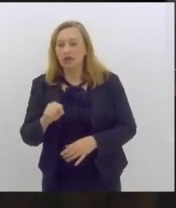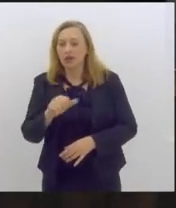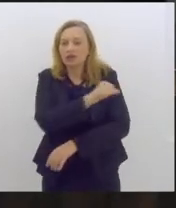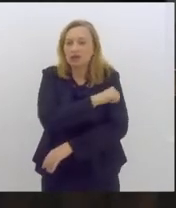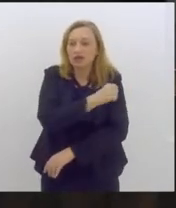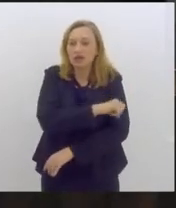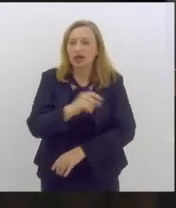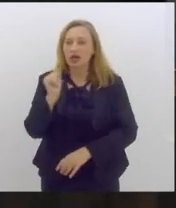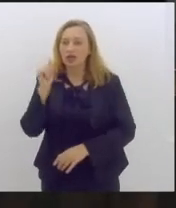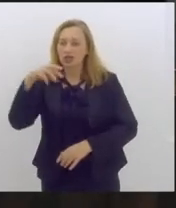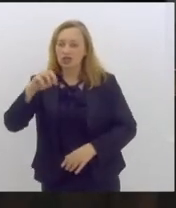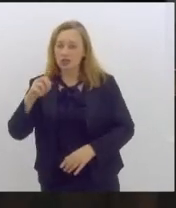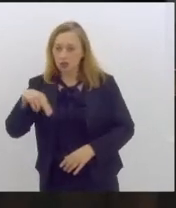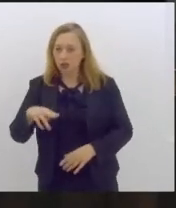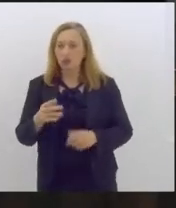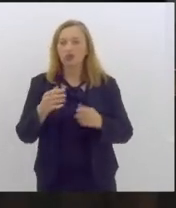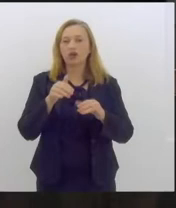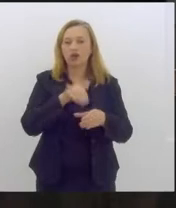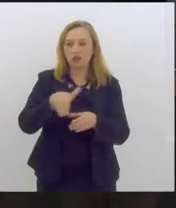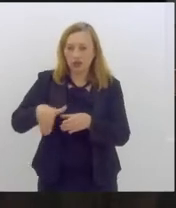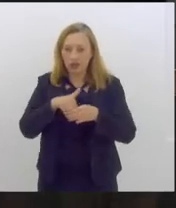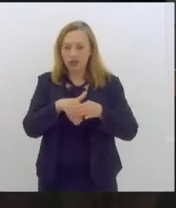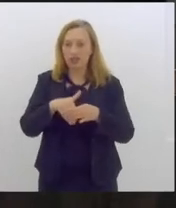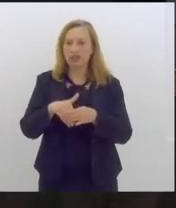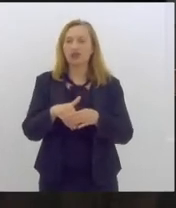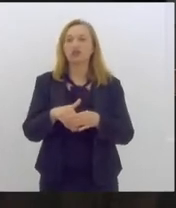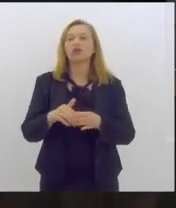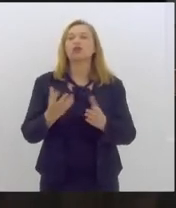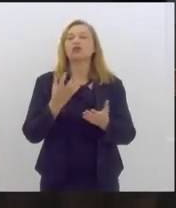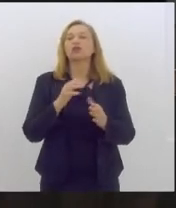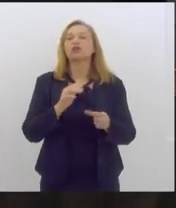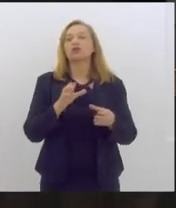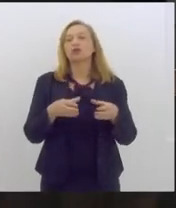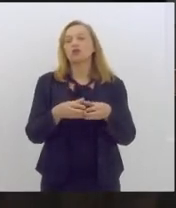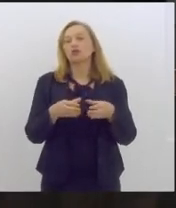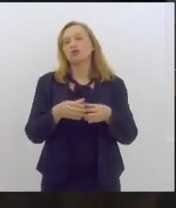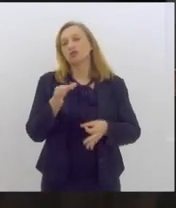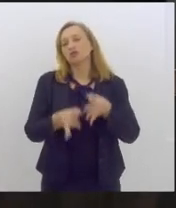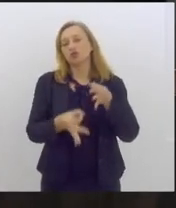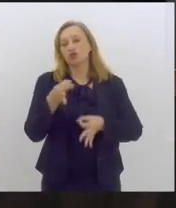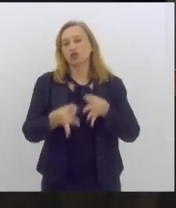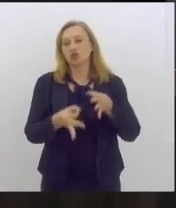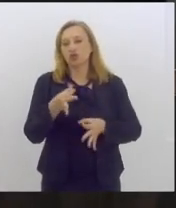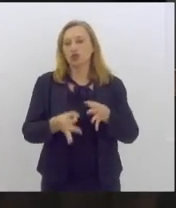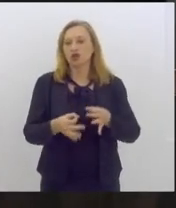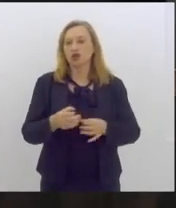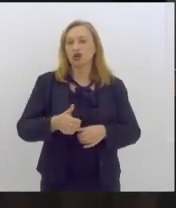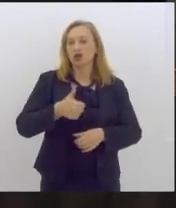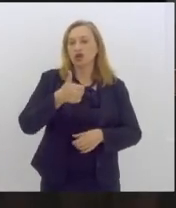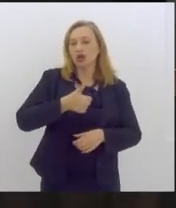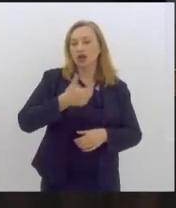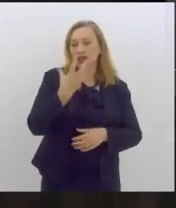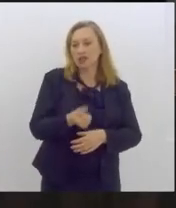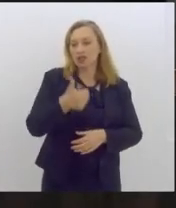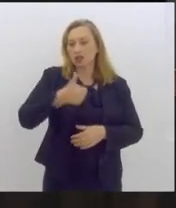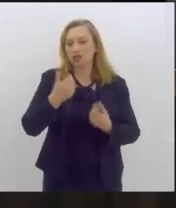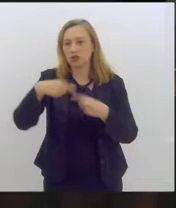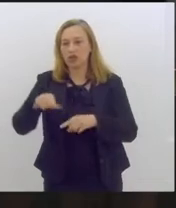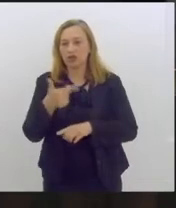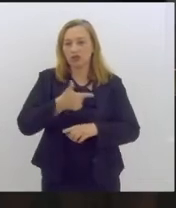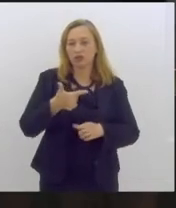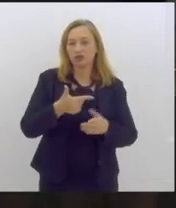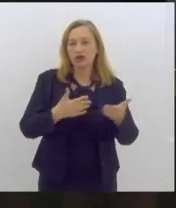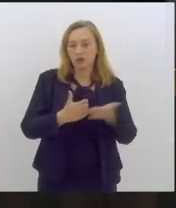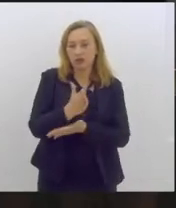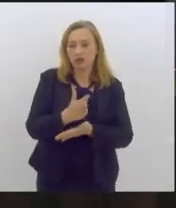Anderson Moraes em votação o parecer da comissão de concessão Justiça favorável a um contrário a dois seus que a prova